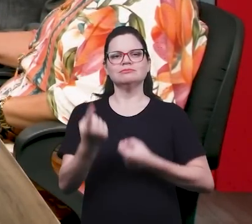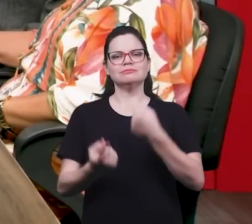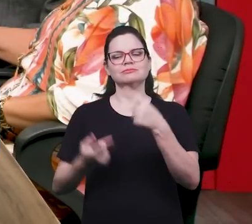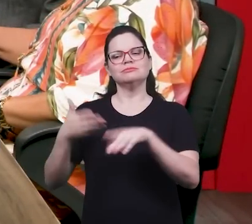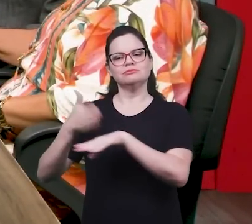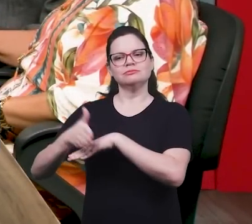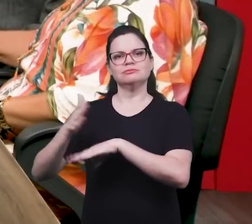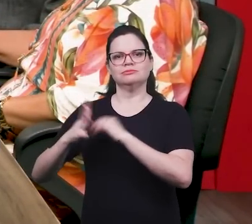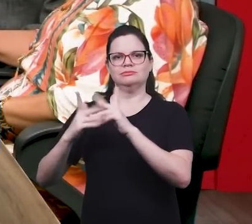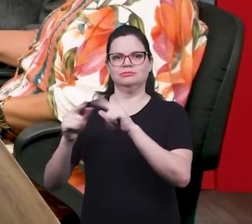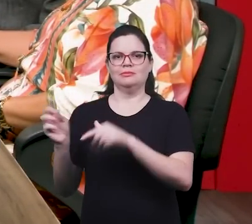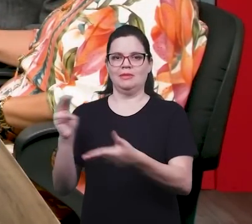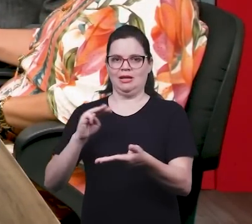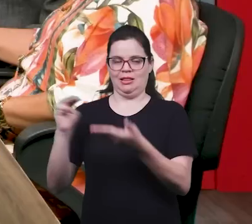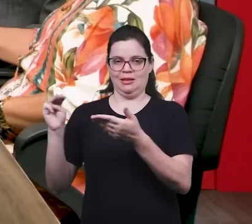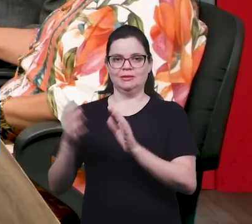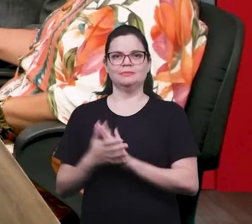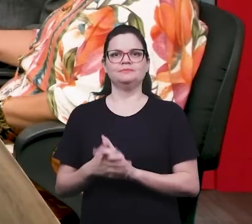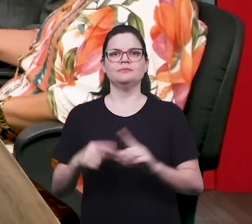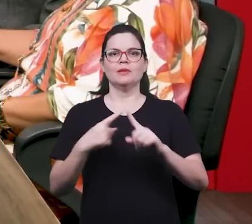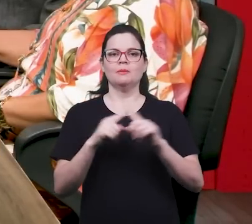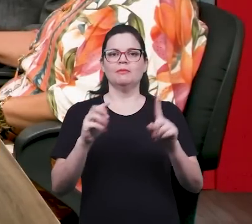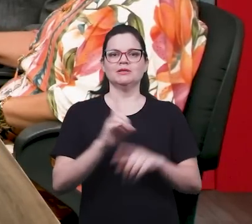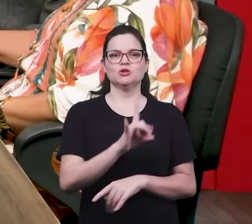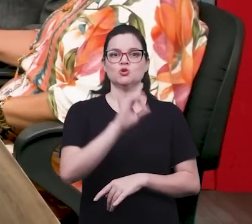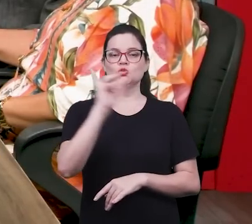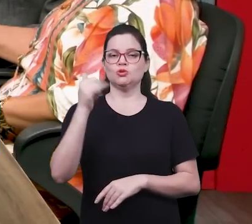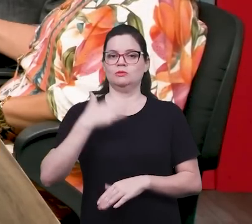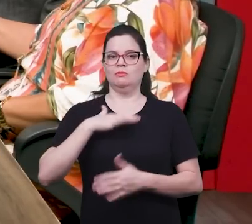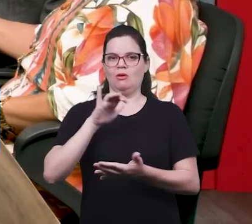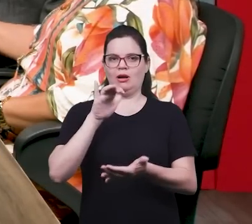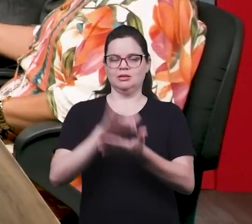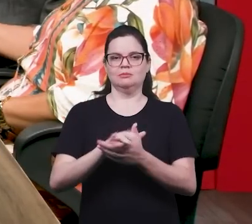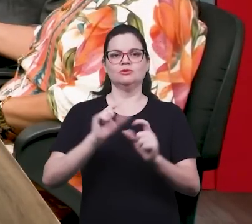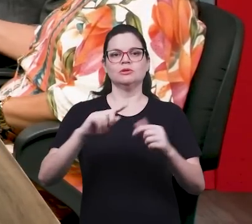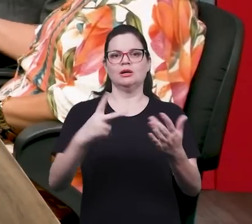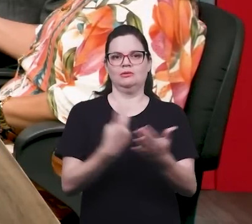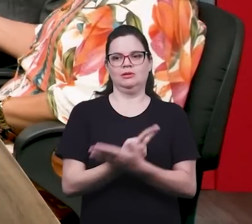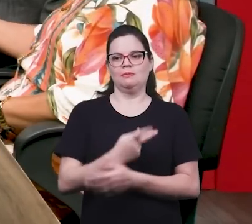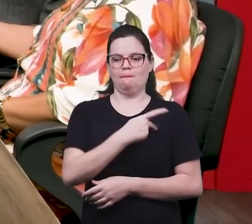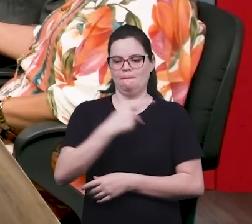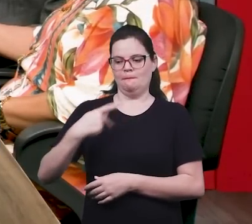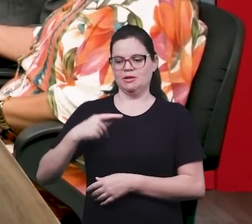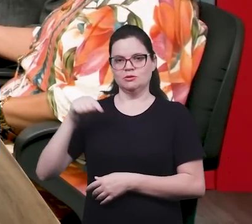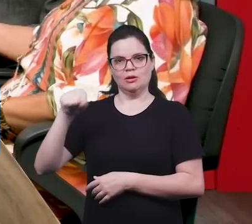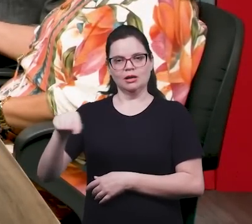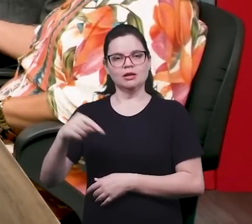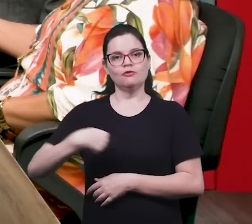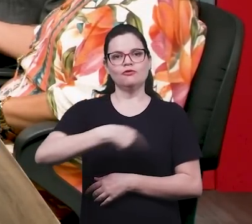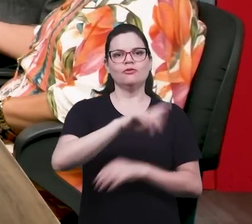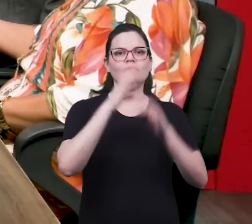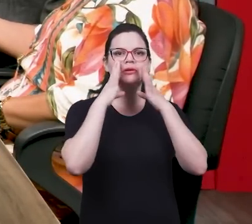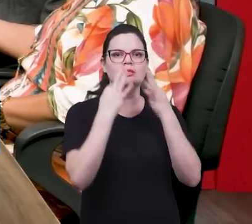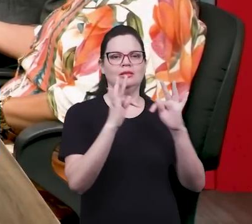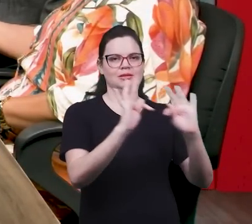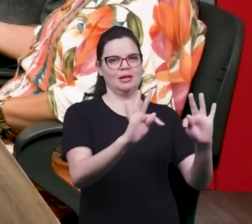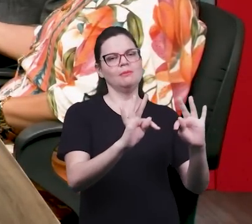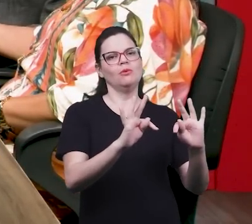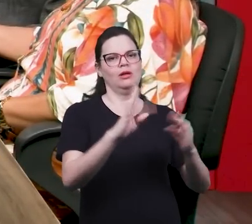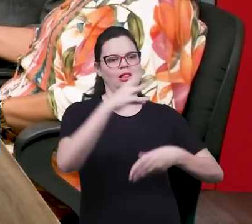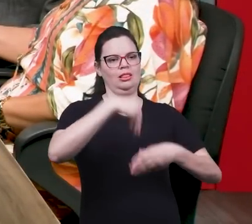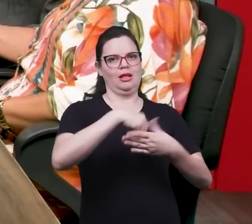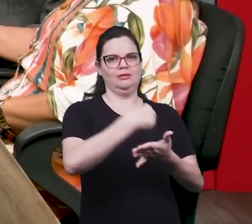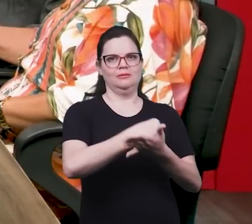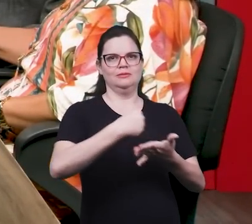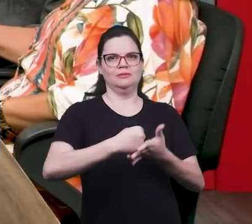pastor, foi o testemunho do nosso casamento. Eles geralmente não faziam isso, mas depois de um certo tempo, nós viemos para a obra, o pastor nos contou, Ele chegou a